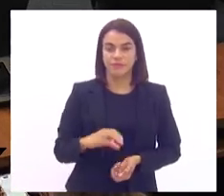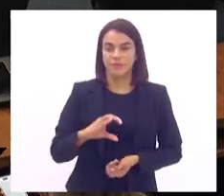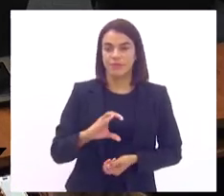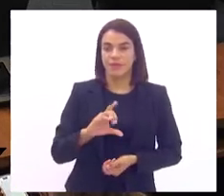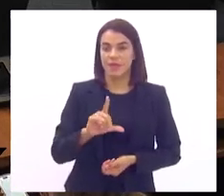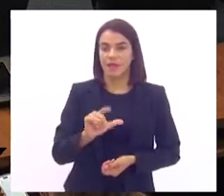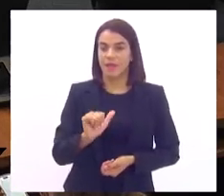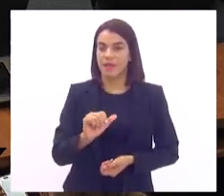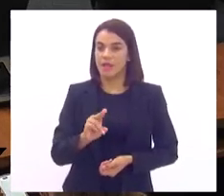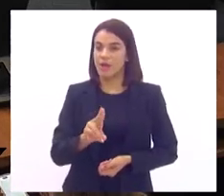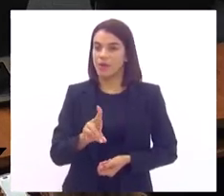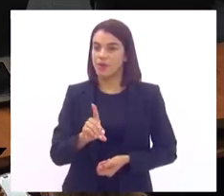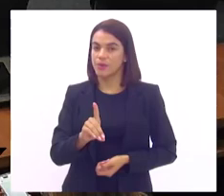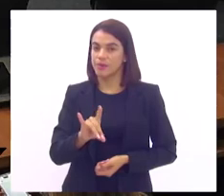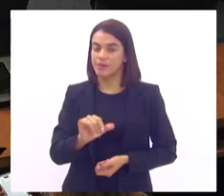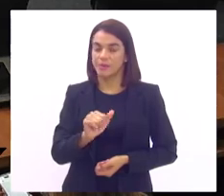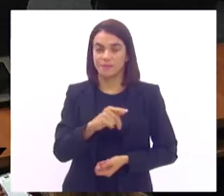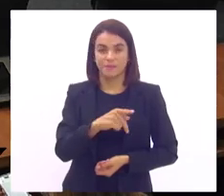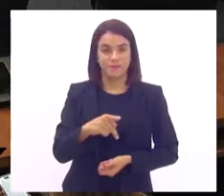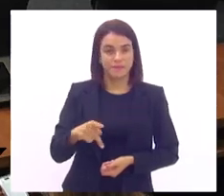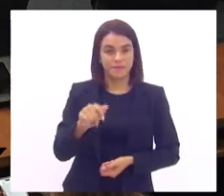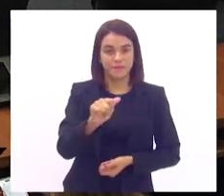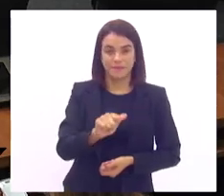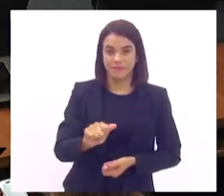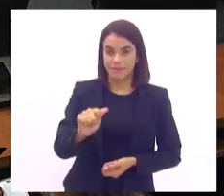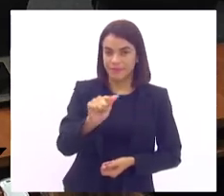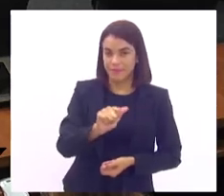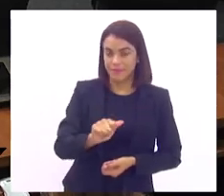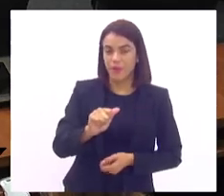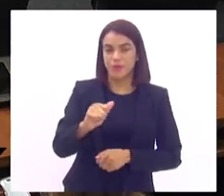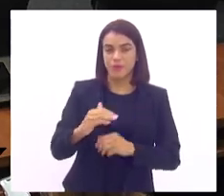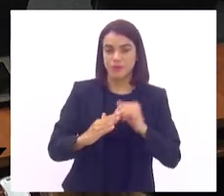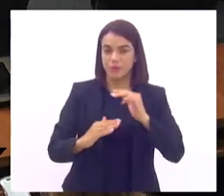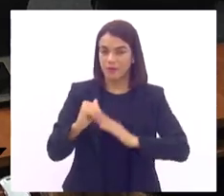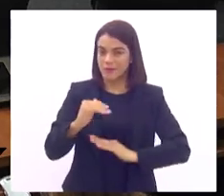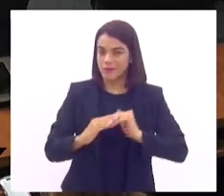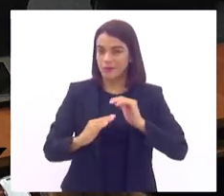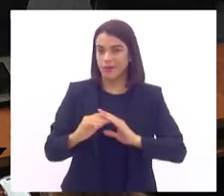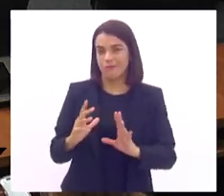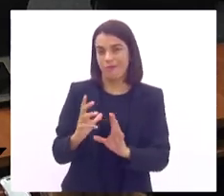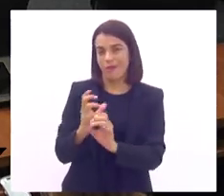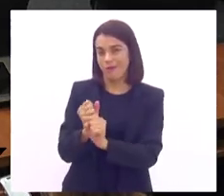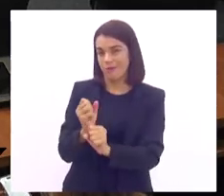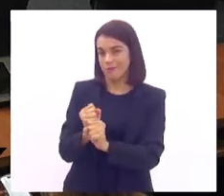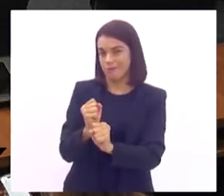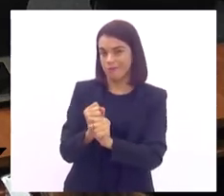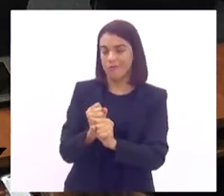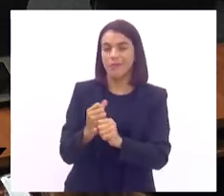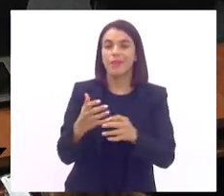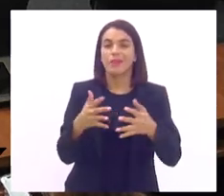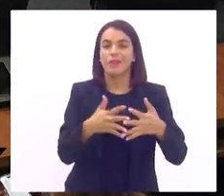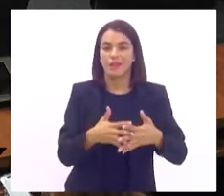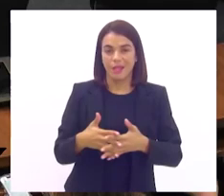Cláudia Barroso dos Santos, presidente da Associação dos Profissionais da Contabilidade de Teresópolis.